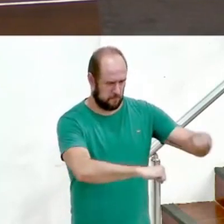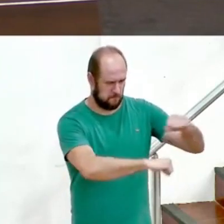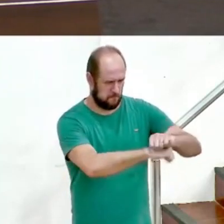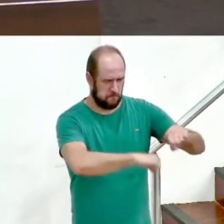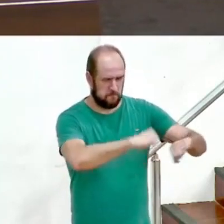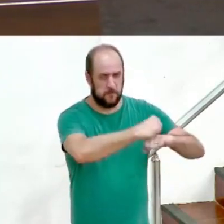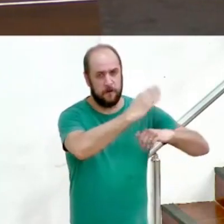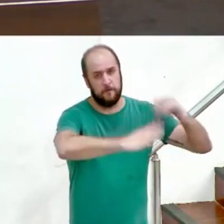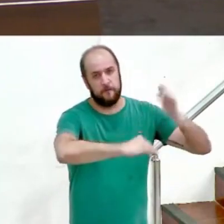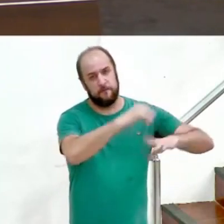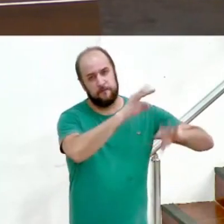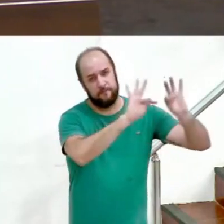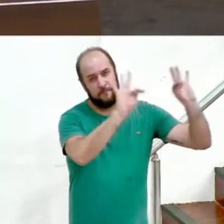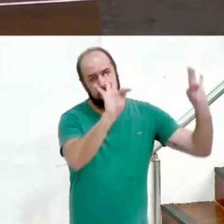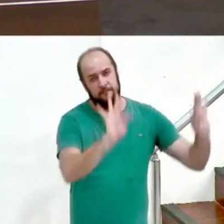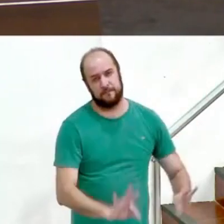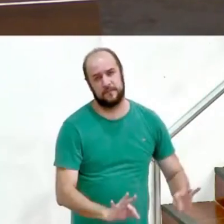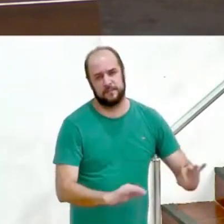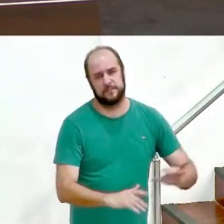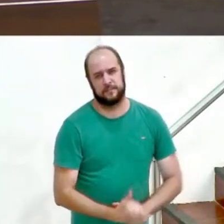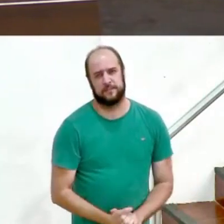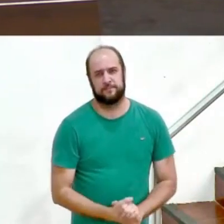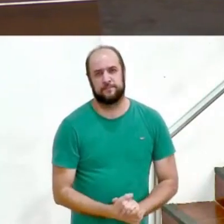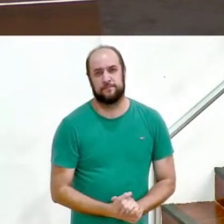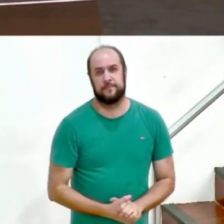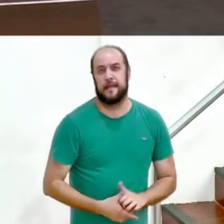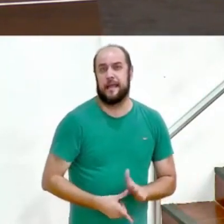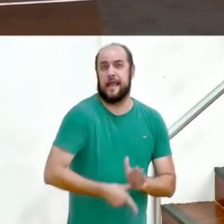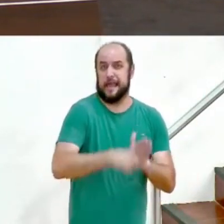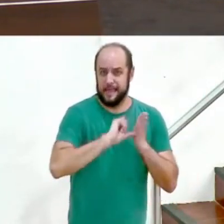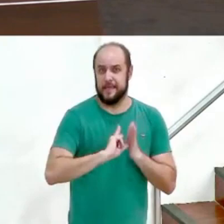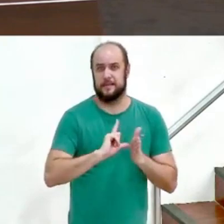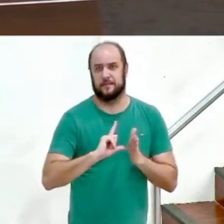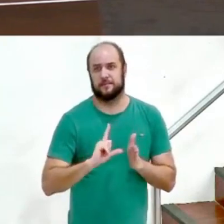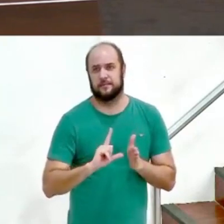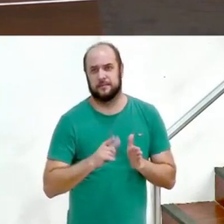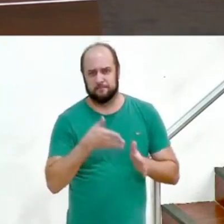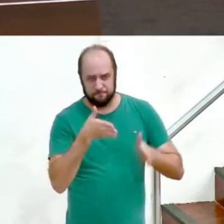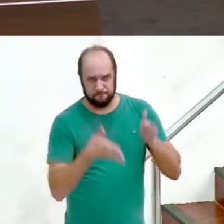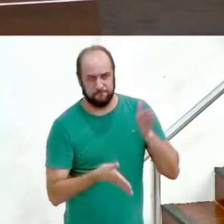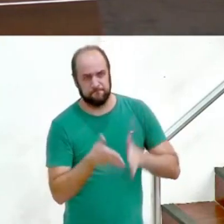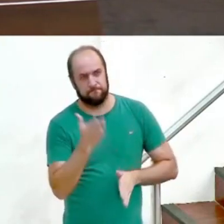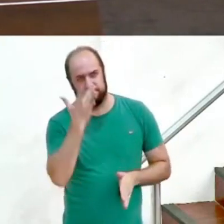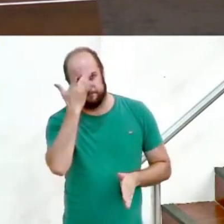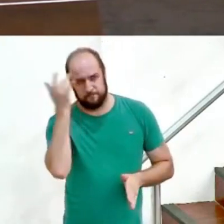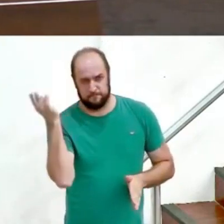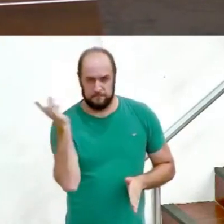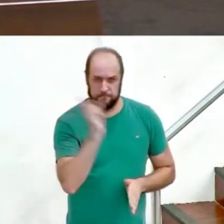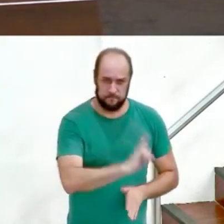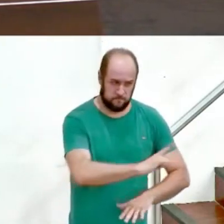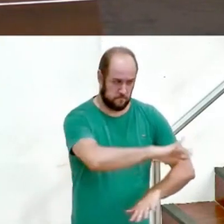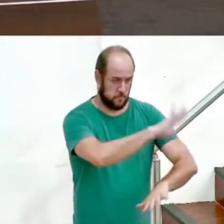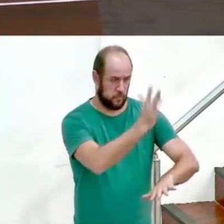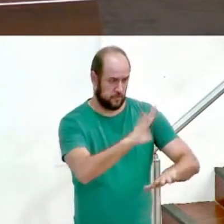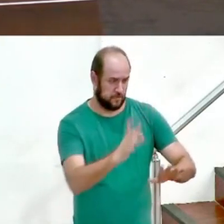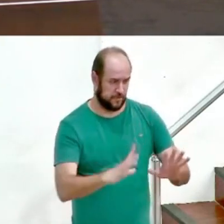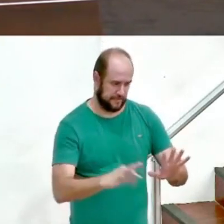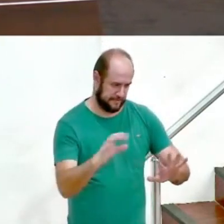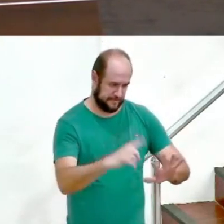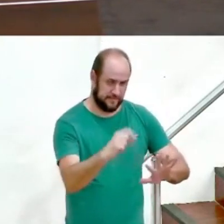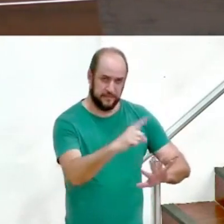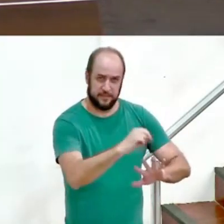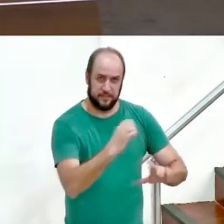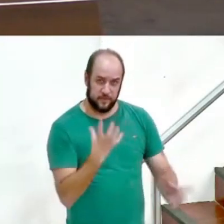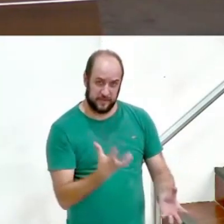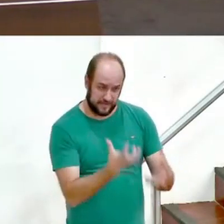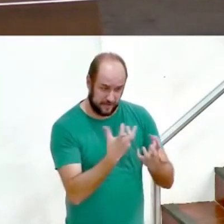templo do Senhor. Antes daquele tempo, alguém vinha a um monte de trigo esperando